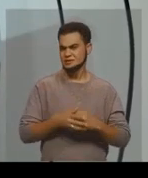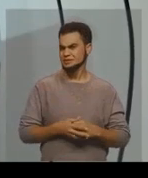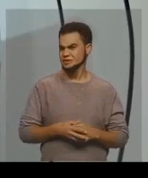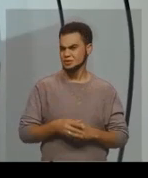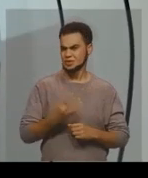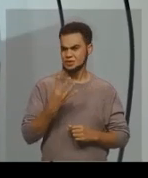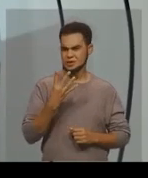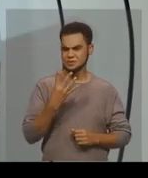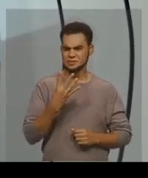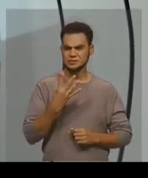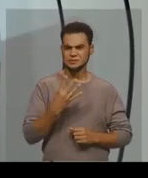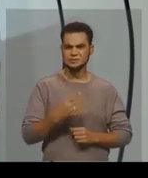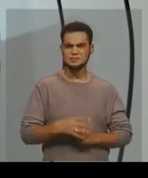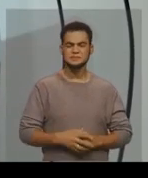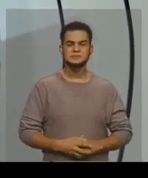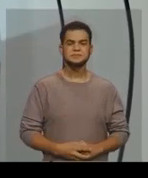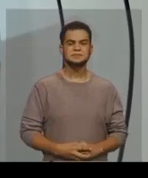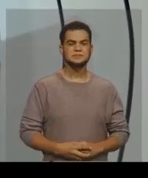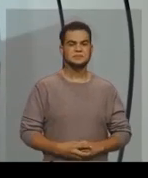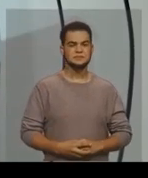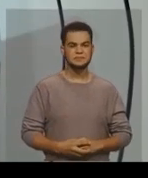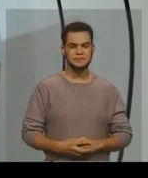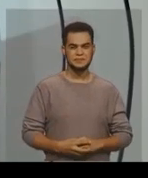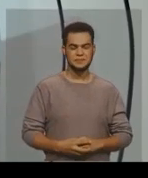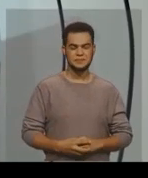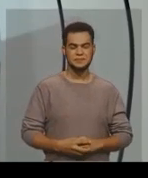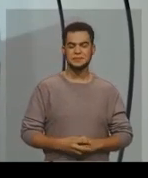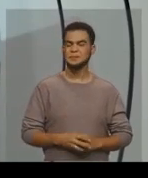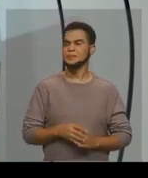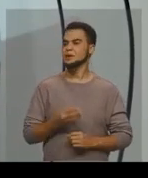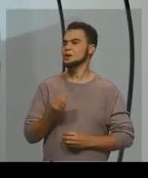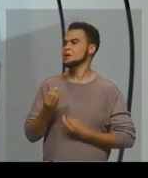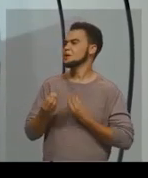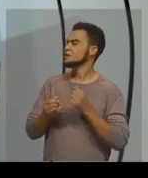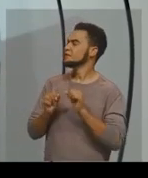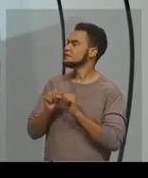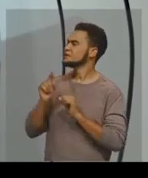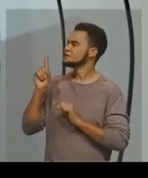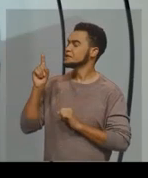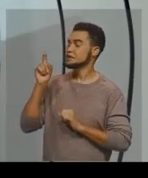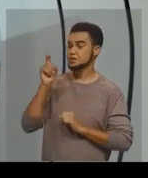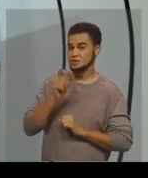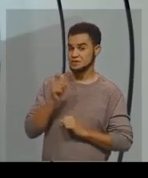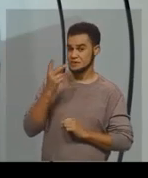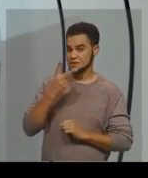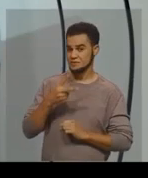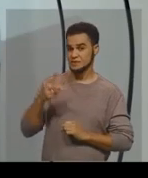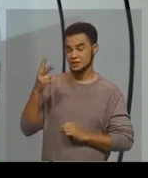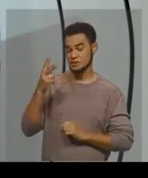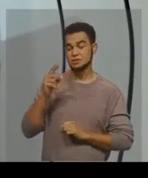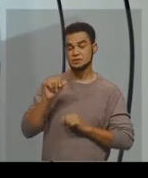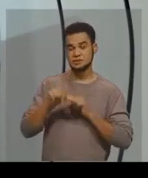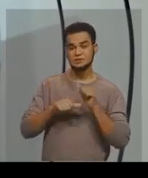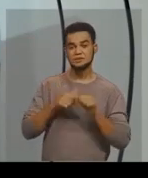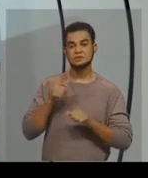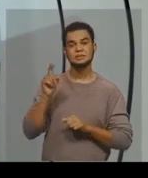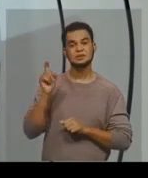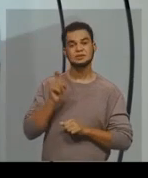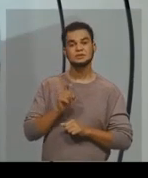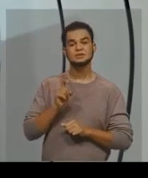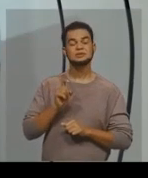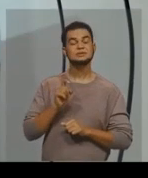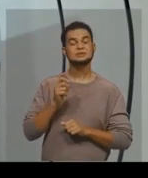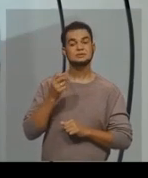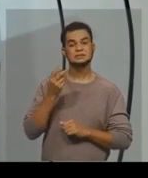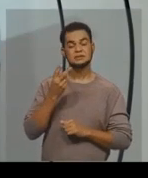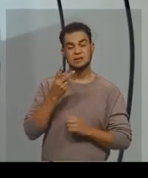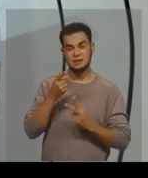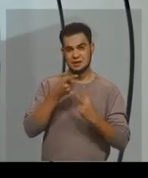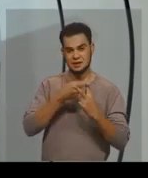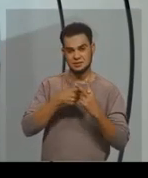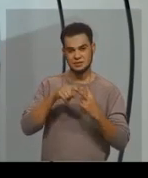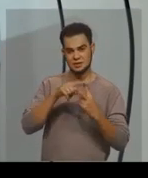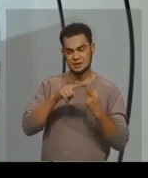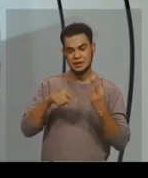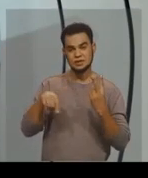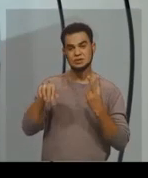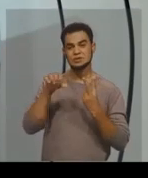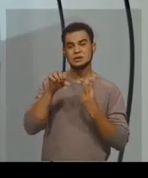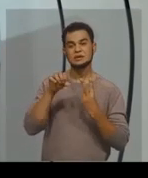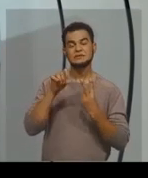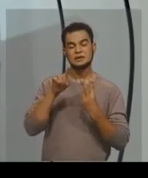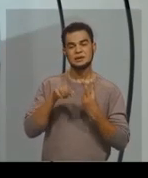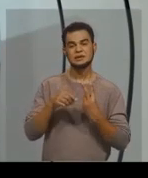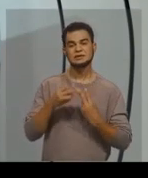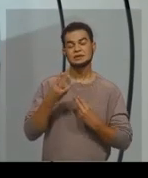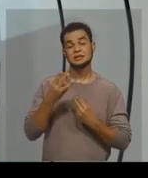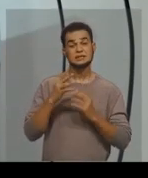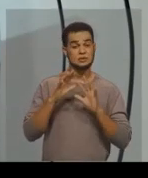4, 2. X elevado a 2, vira x. Raiz quadrada de 9, 3. É tudo